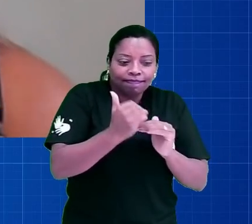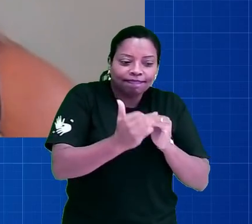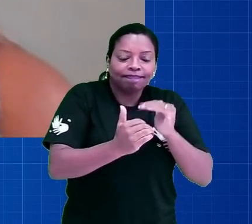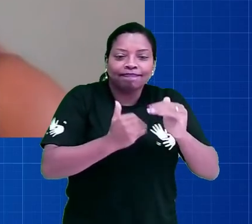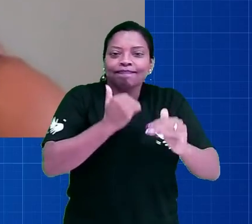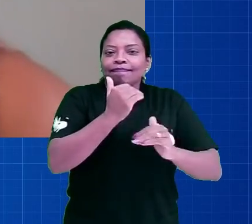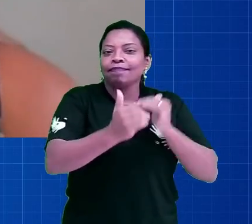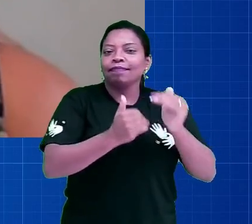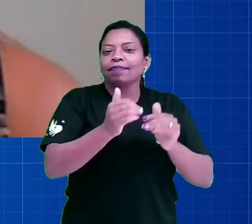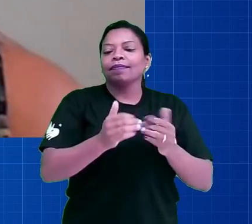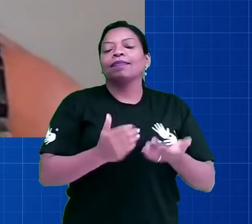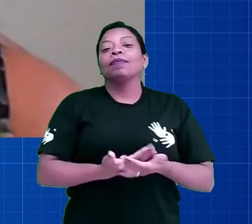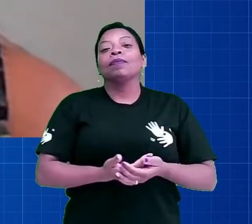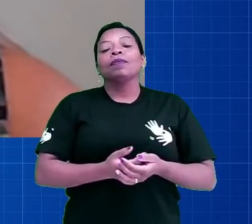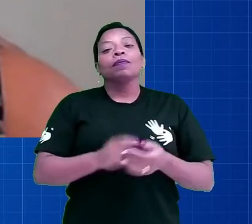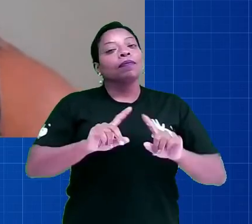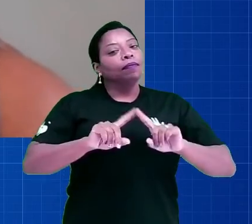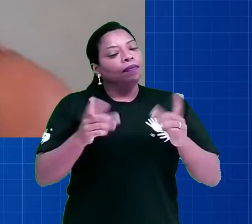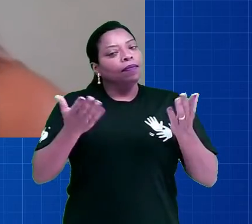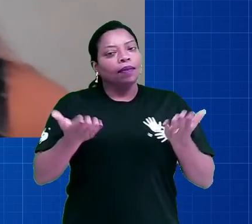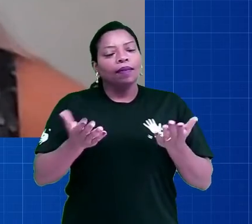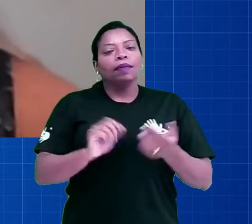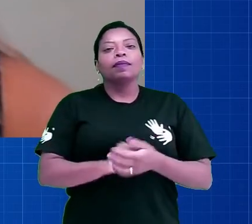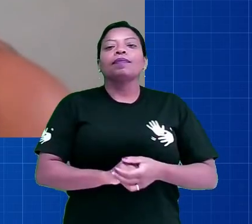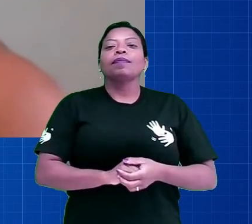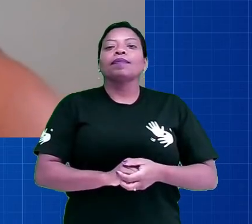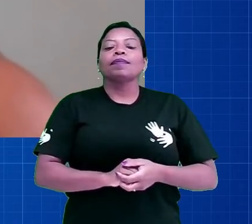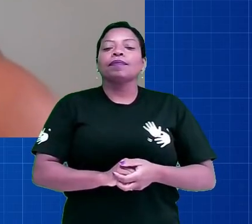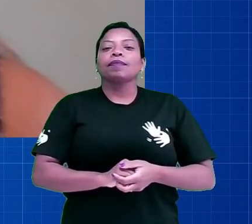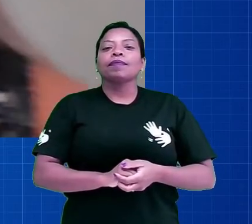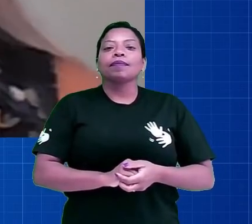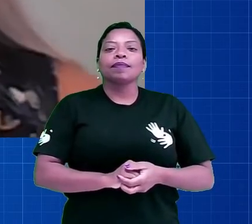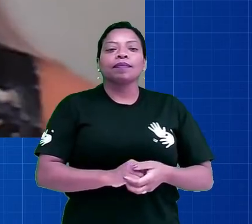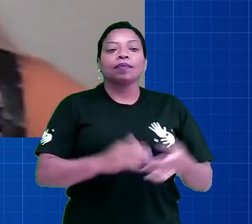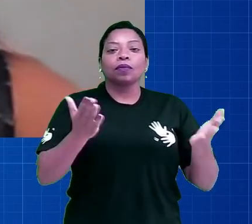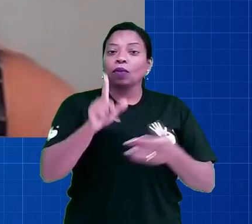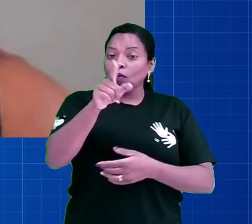é uma construção que aos poucos vai se alinhando.